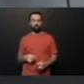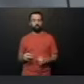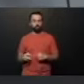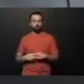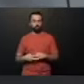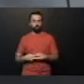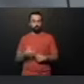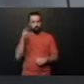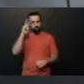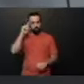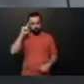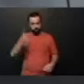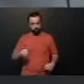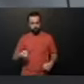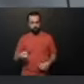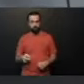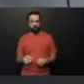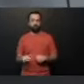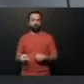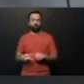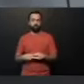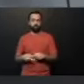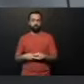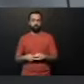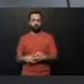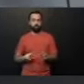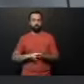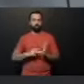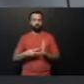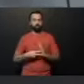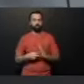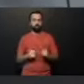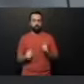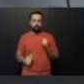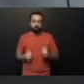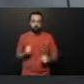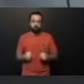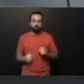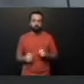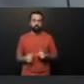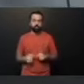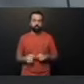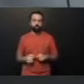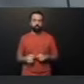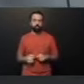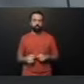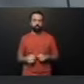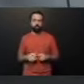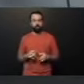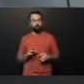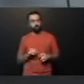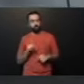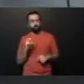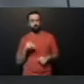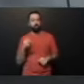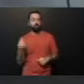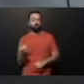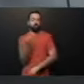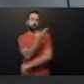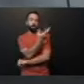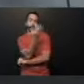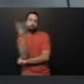os verbos imperativos. Lembrando que verbo é uma palavrinha que indica ação, fazer algo, ou fenômenos